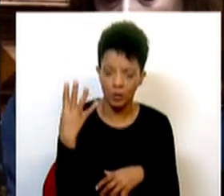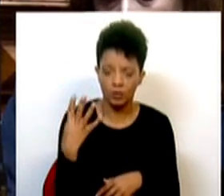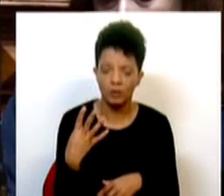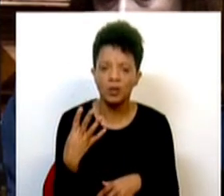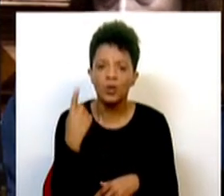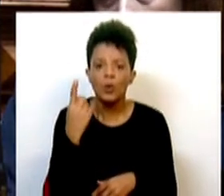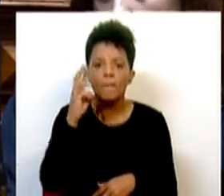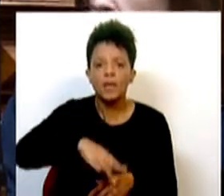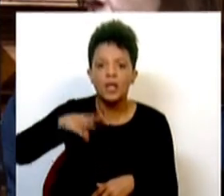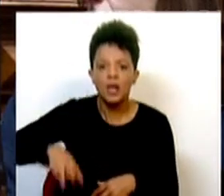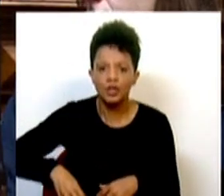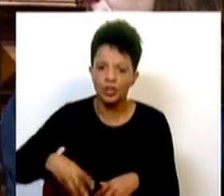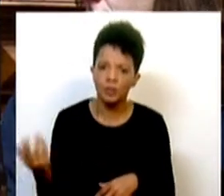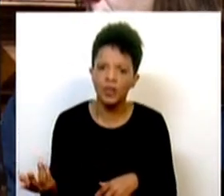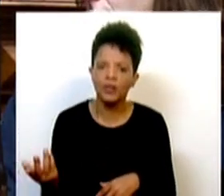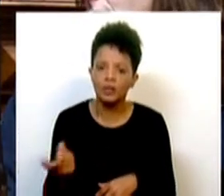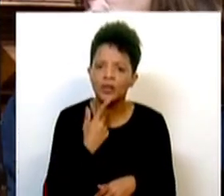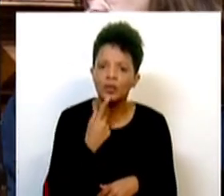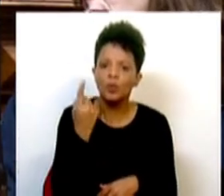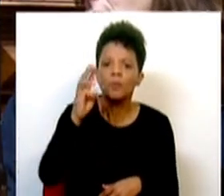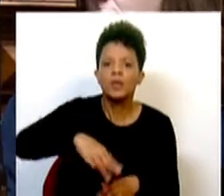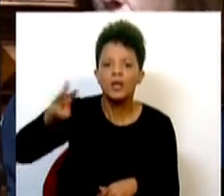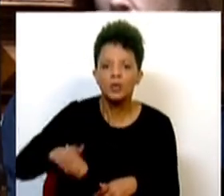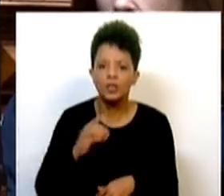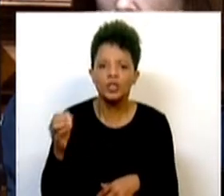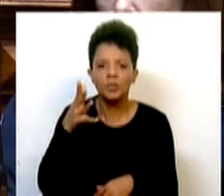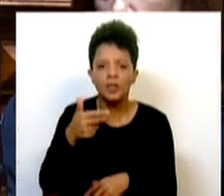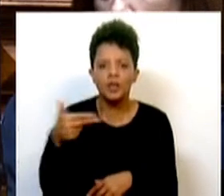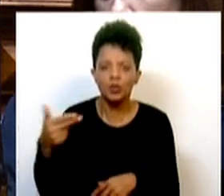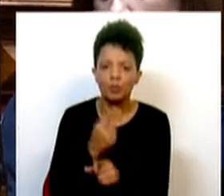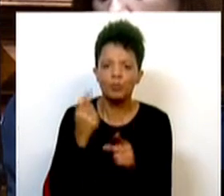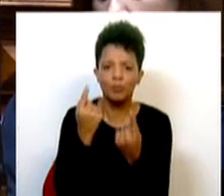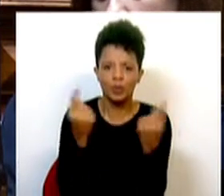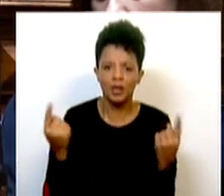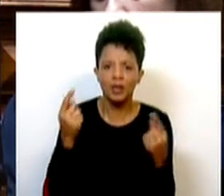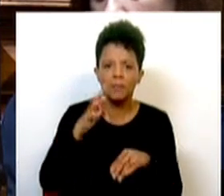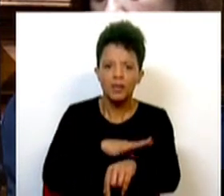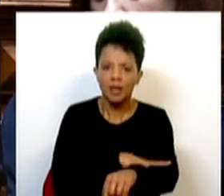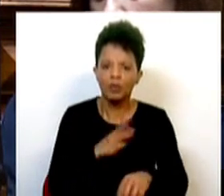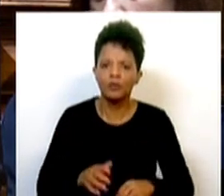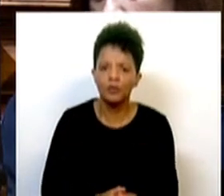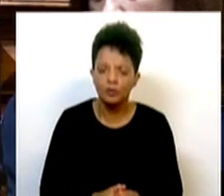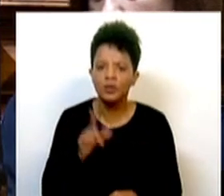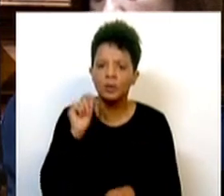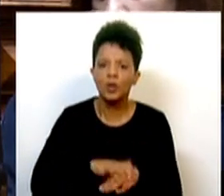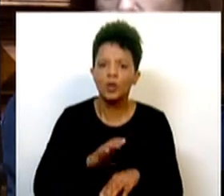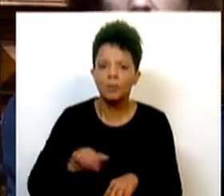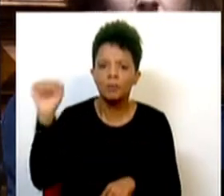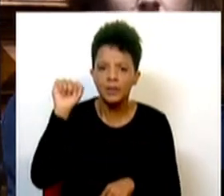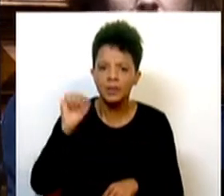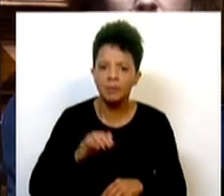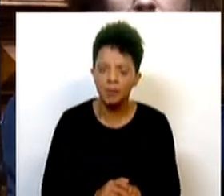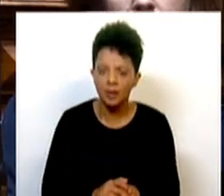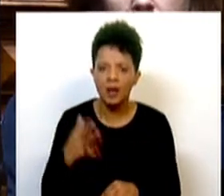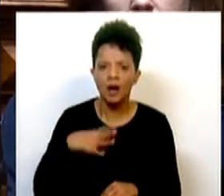de 1 milhão, significa 1 milhão e 600 mil euros por cada mandato. E também o facto de o Partido Comunista